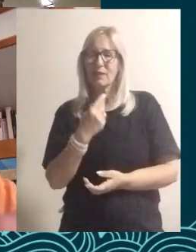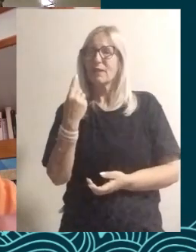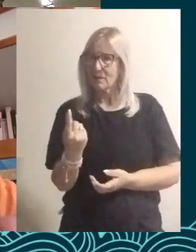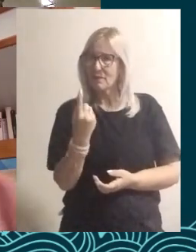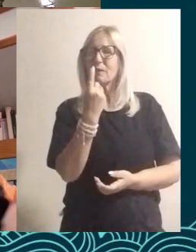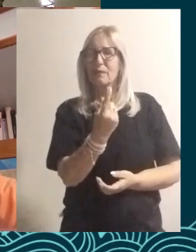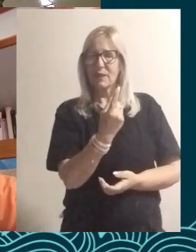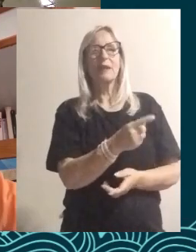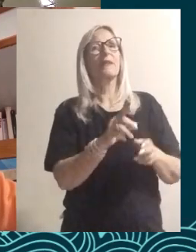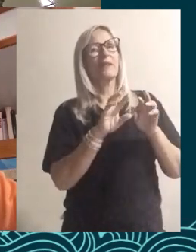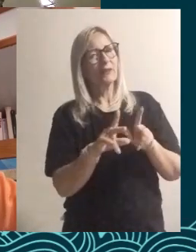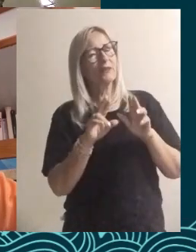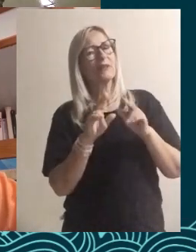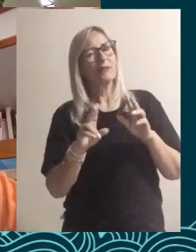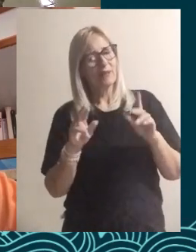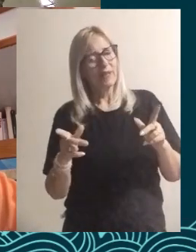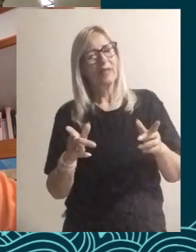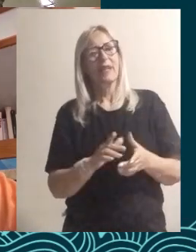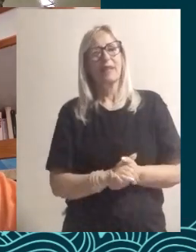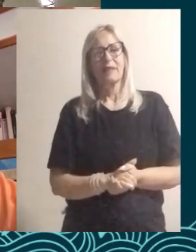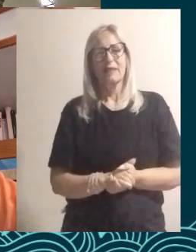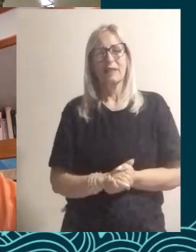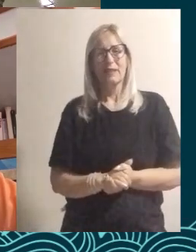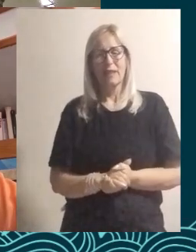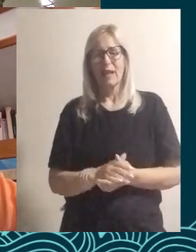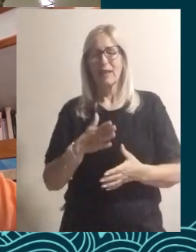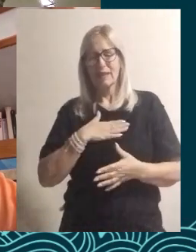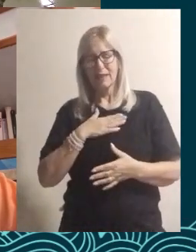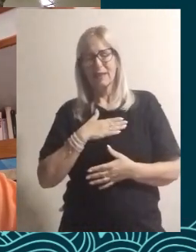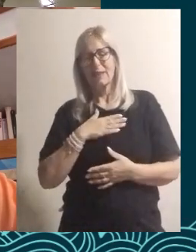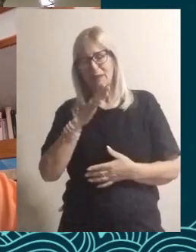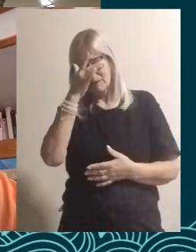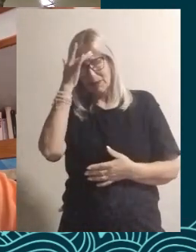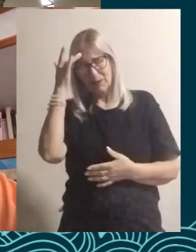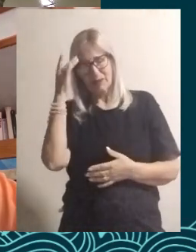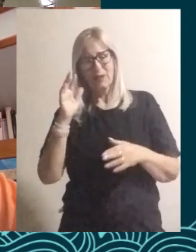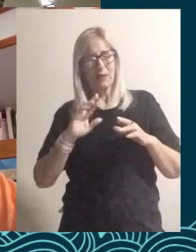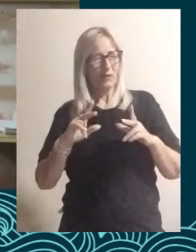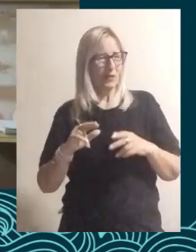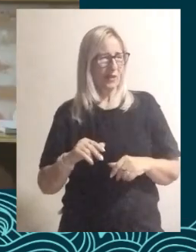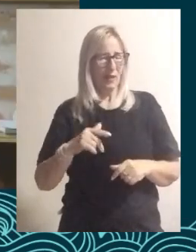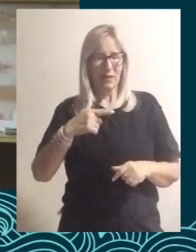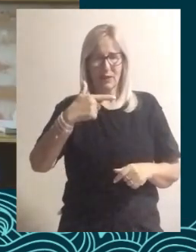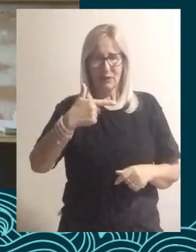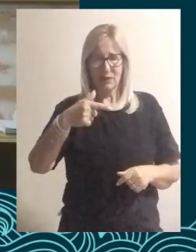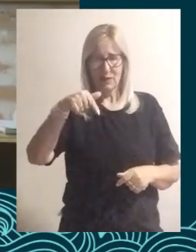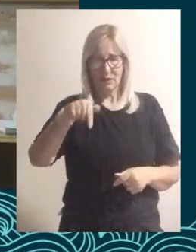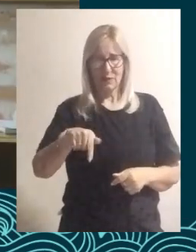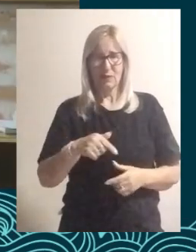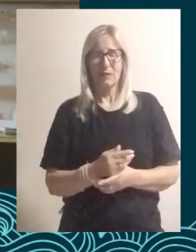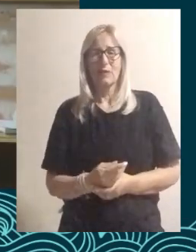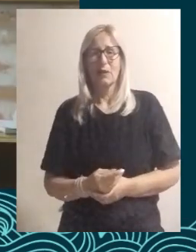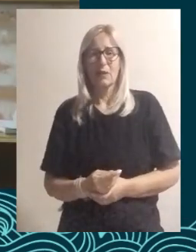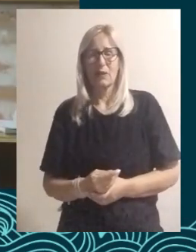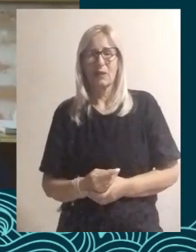cada filho é um filho, cada época da nossa vida também, né? Porque a gente também está diferente, né? Eu tive um